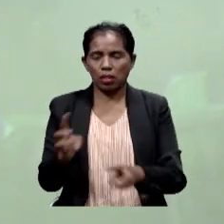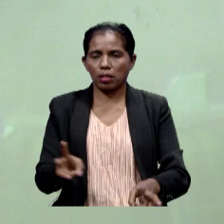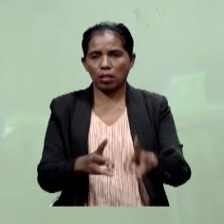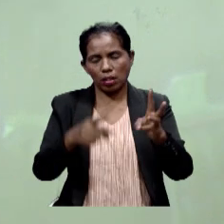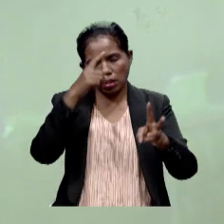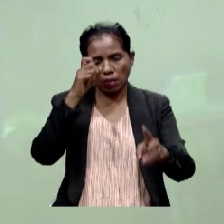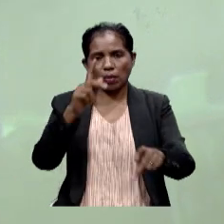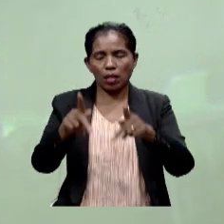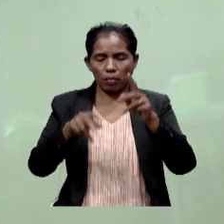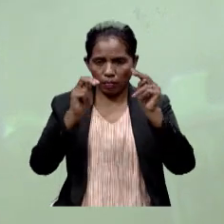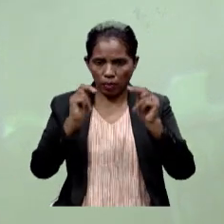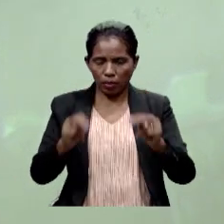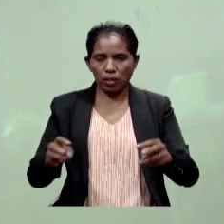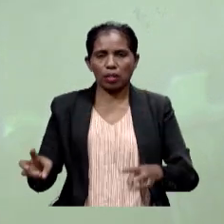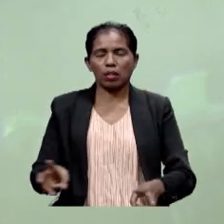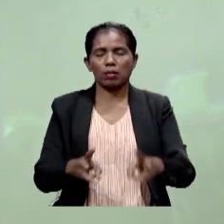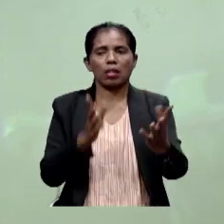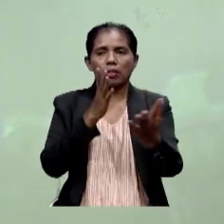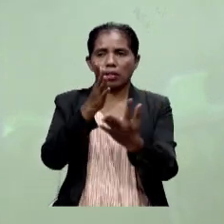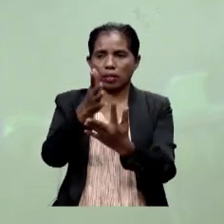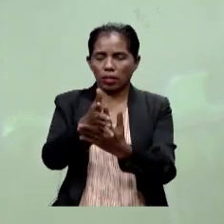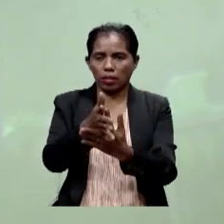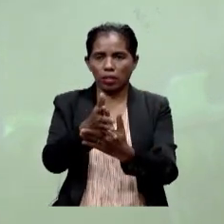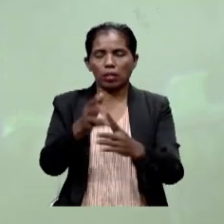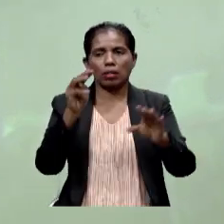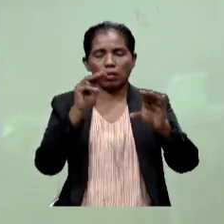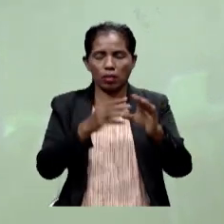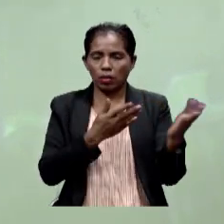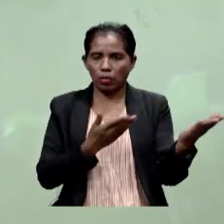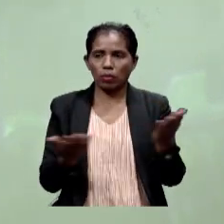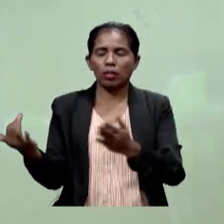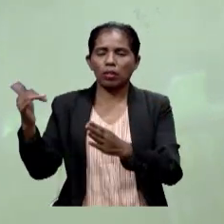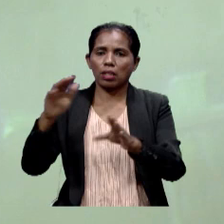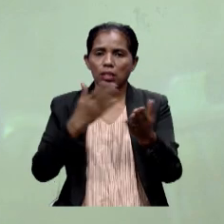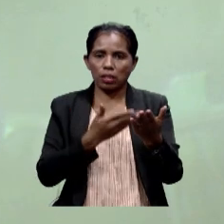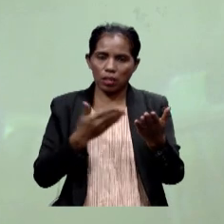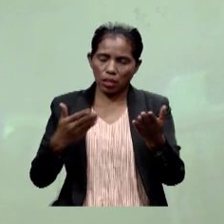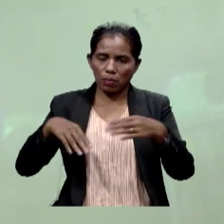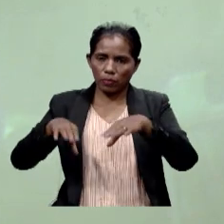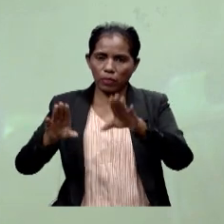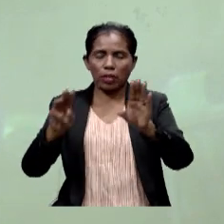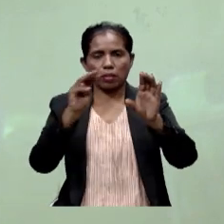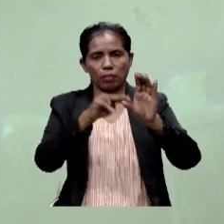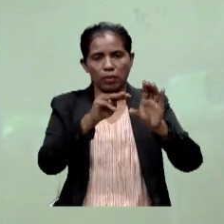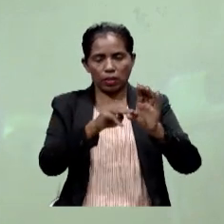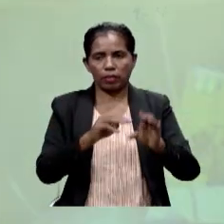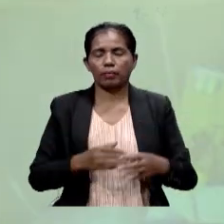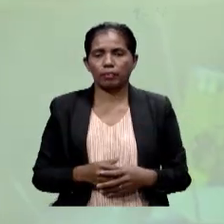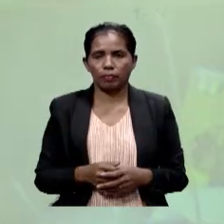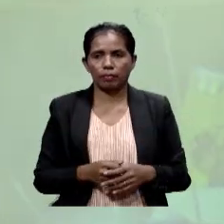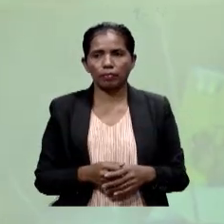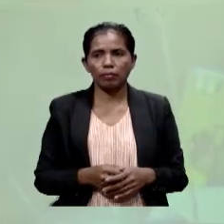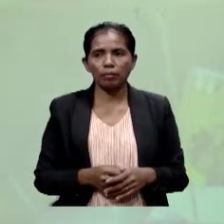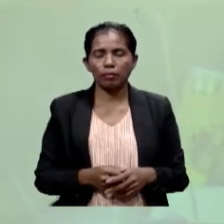povo precisa estrada para o rio acesso a ser lori ser nesambe la maia a ser suba ia mercado na